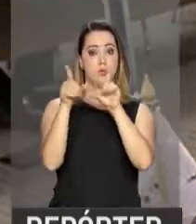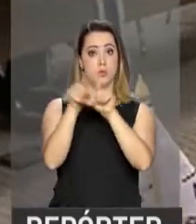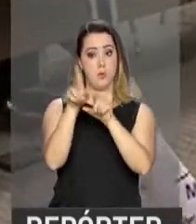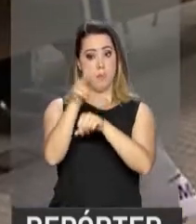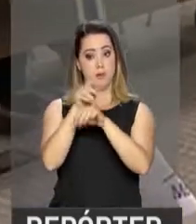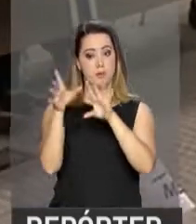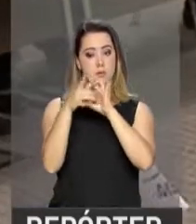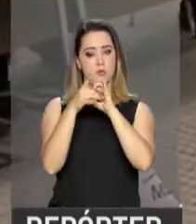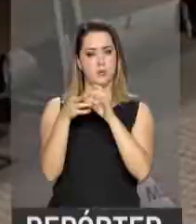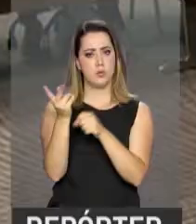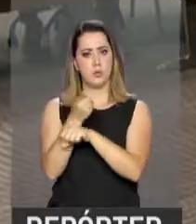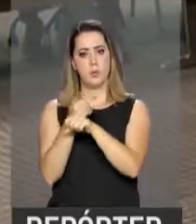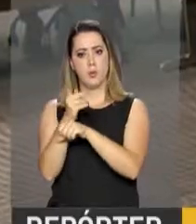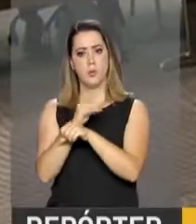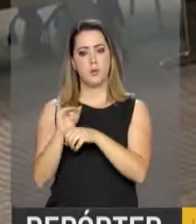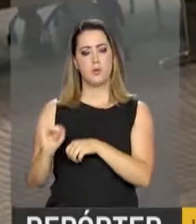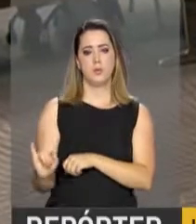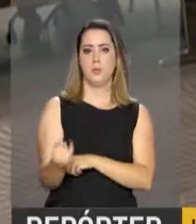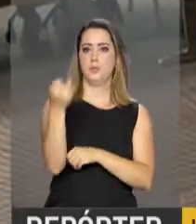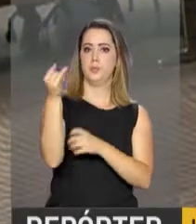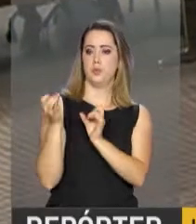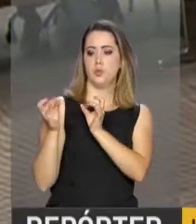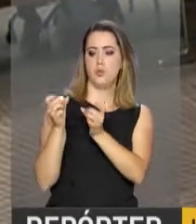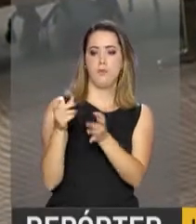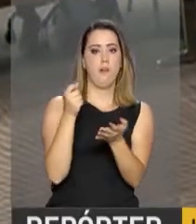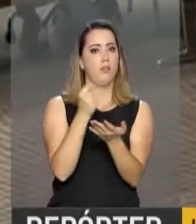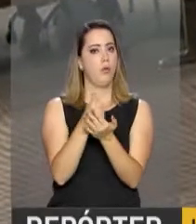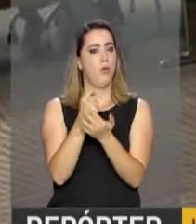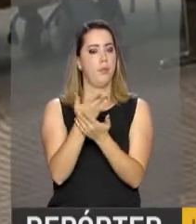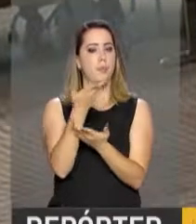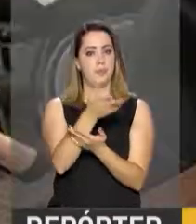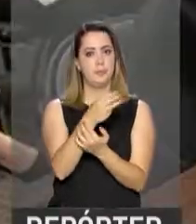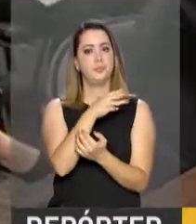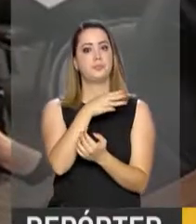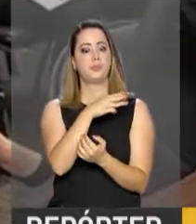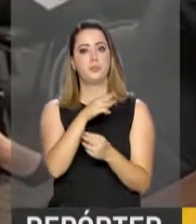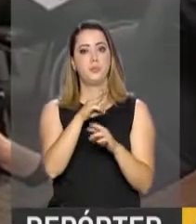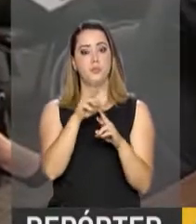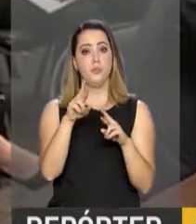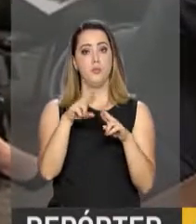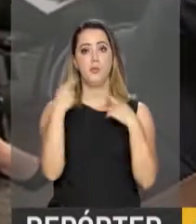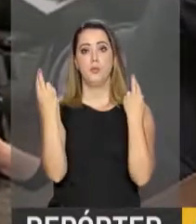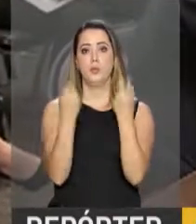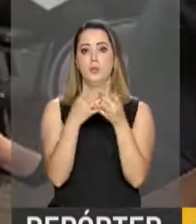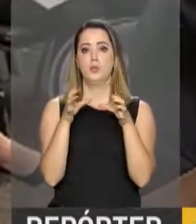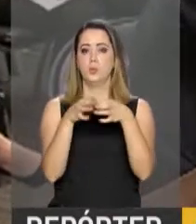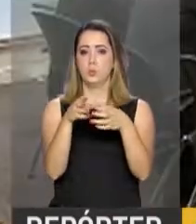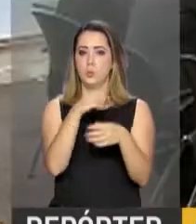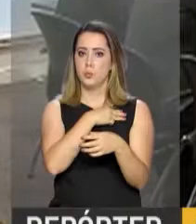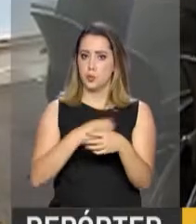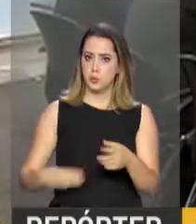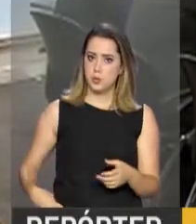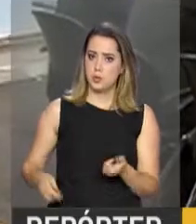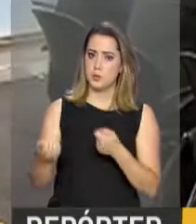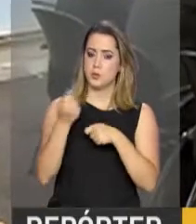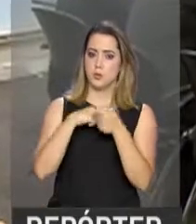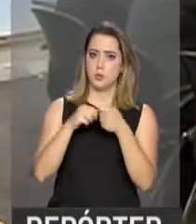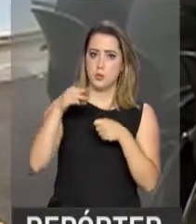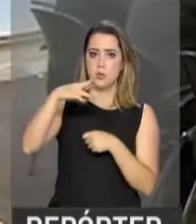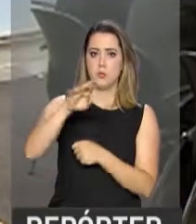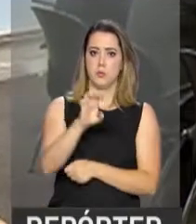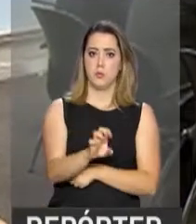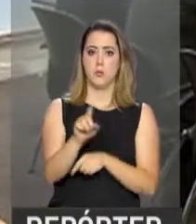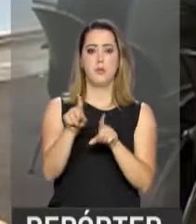de oportunidades de negócios na reunião de ministros da indústria e comércio exterior dos países fundadores do mercosul foram discutidas medidas